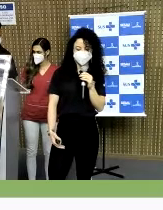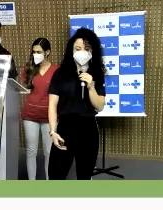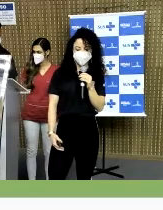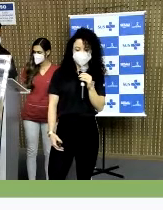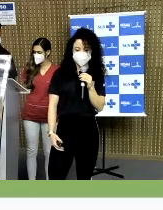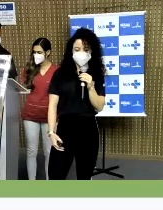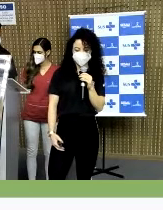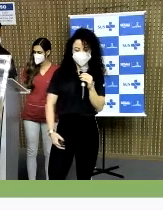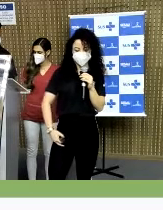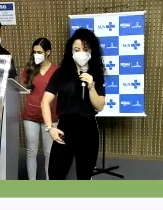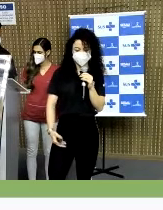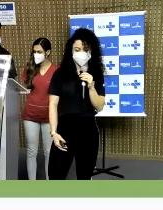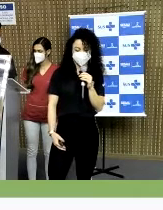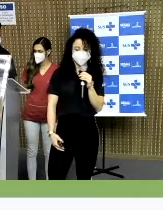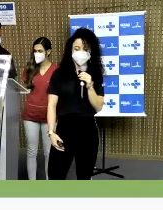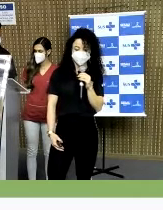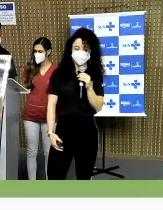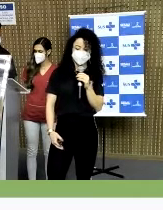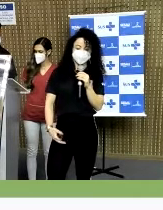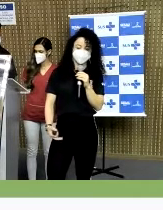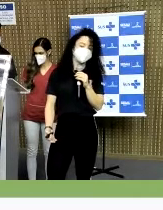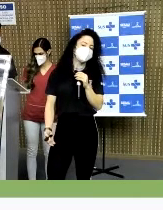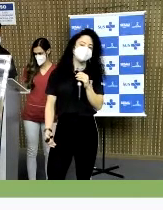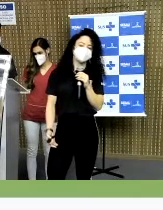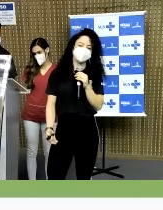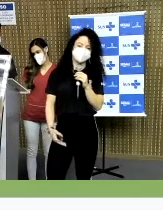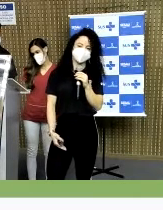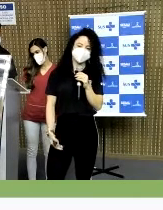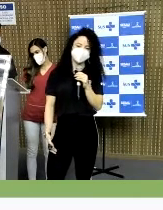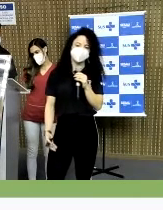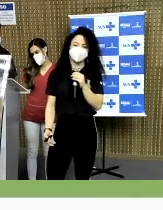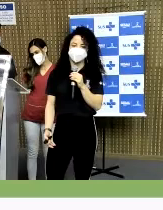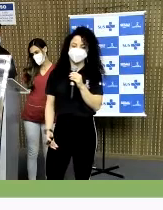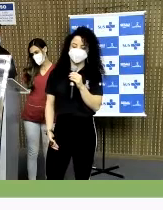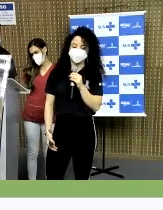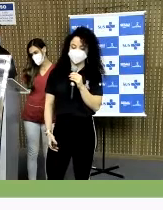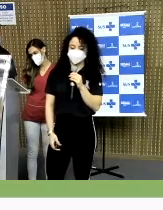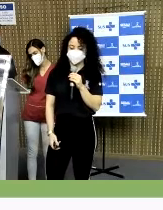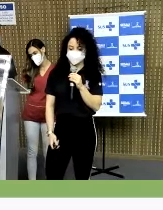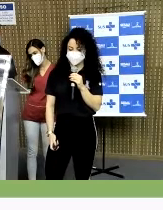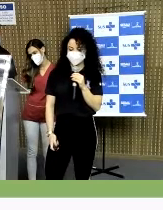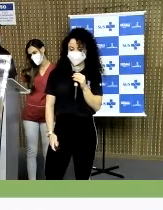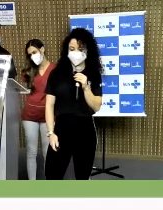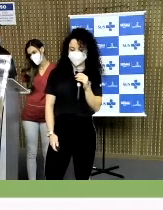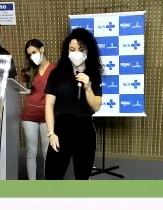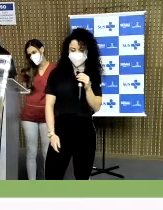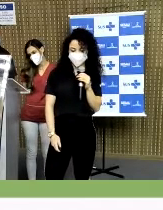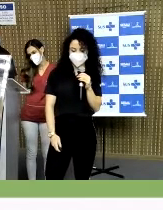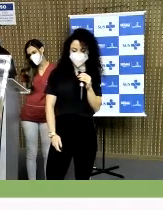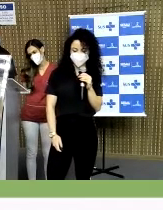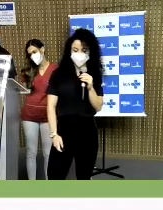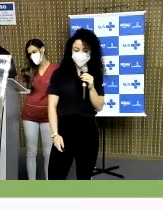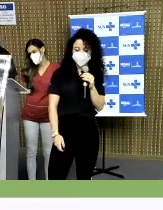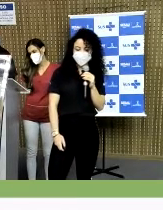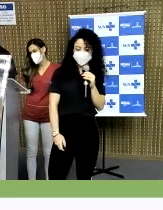visita à maternidade, a partir da 28ª semana, nós não realizamos nos 2 anos, né, devido às orientações da Secretaria de Saúde devido à